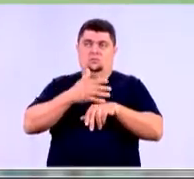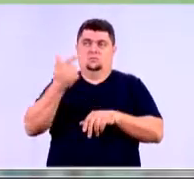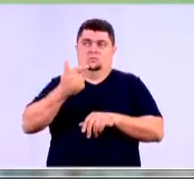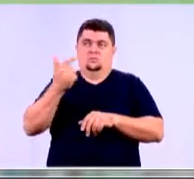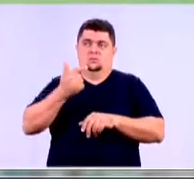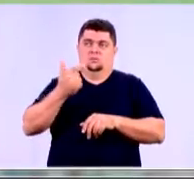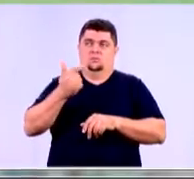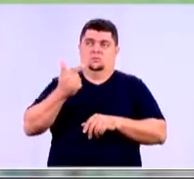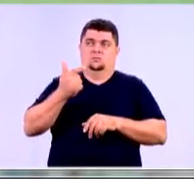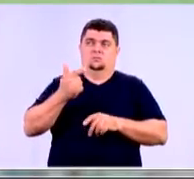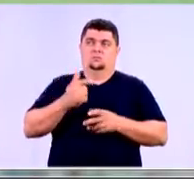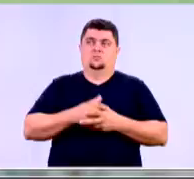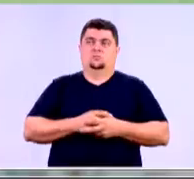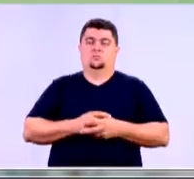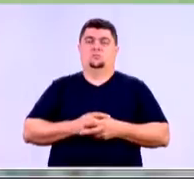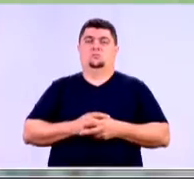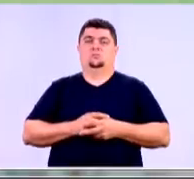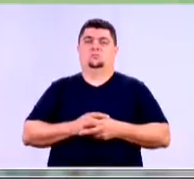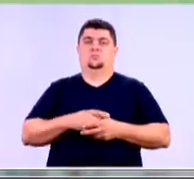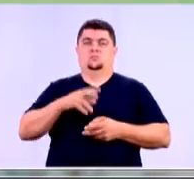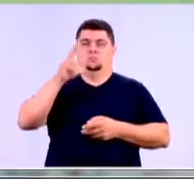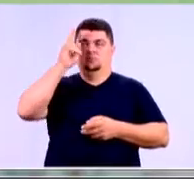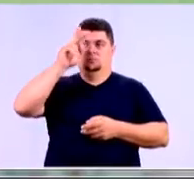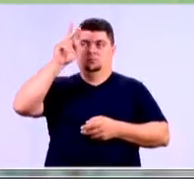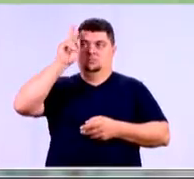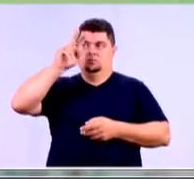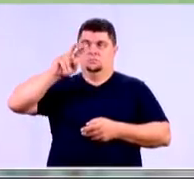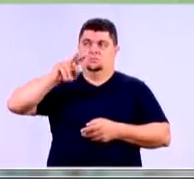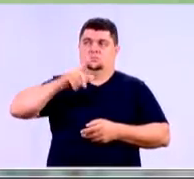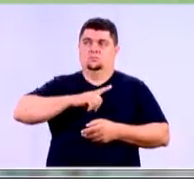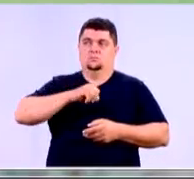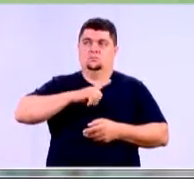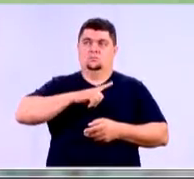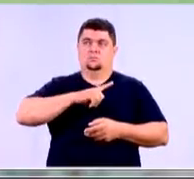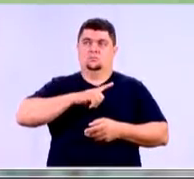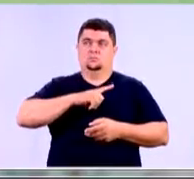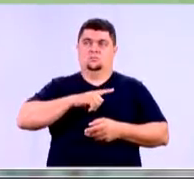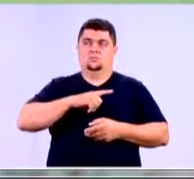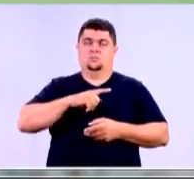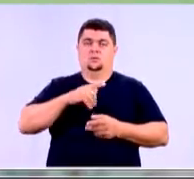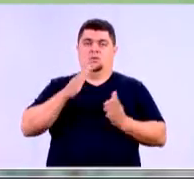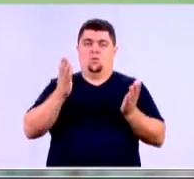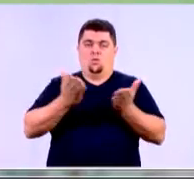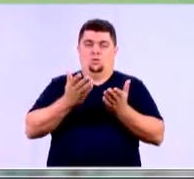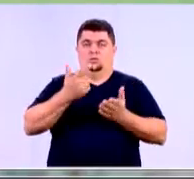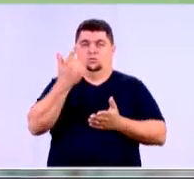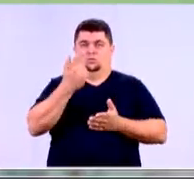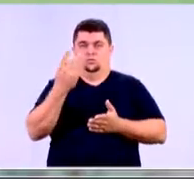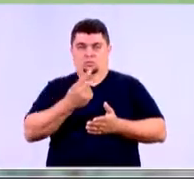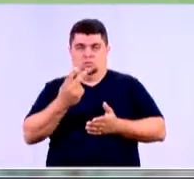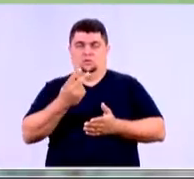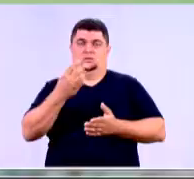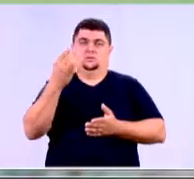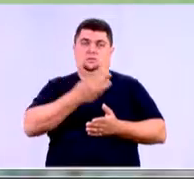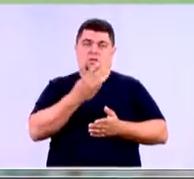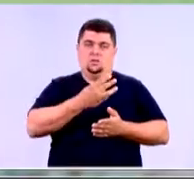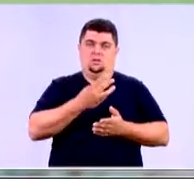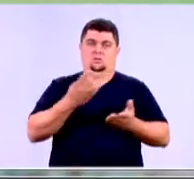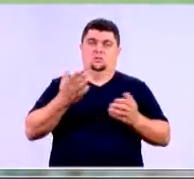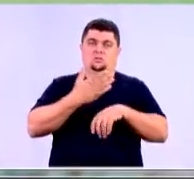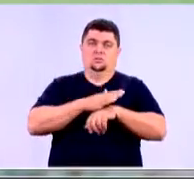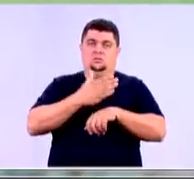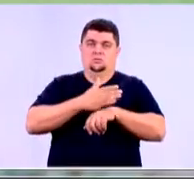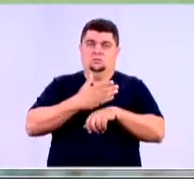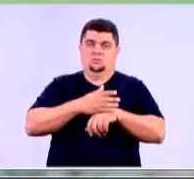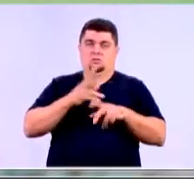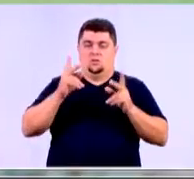gente? Lembrando que a gente teve hoje, né, a teleaula 2 e 3. Então, a atividade dessa semana está